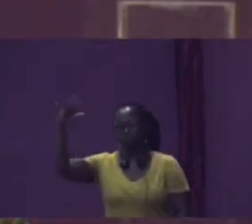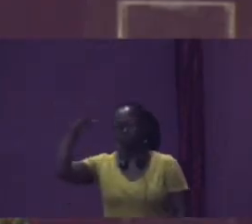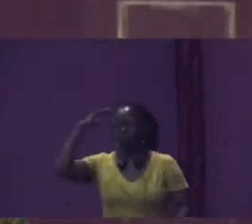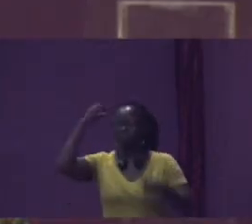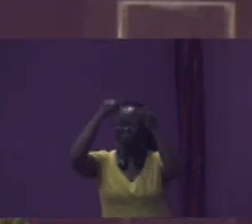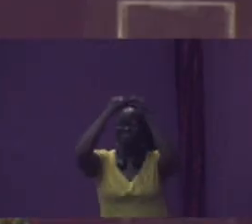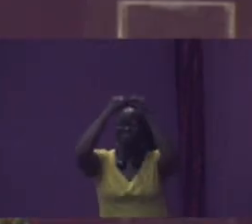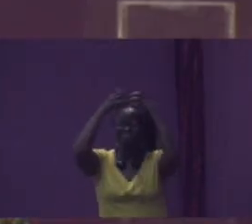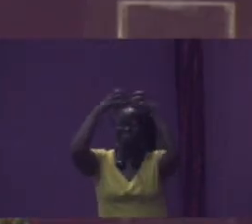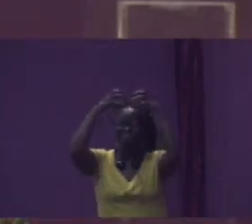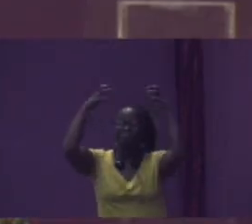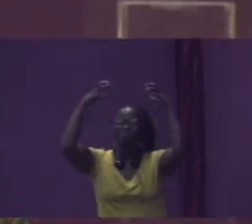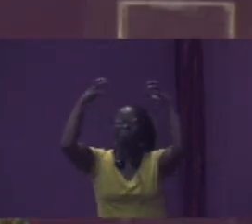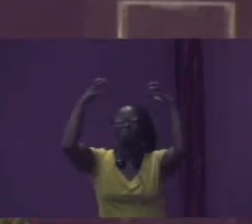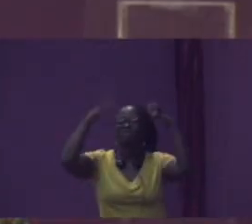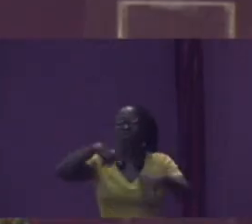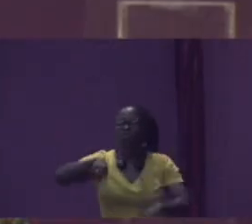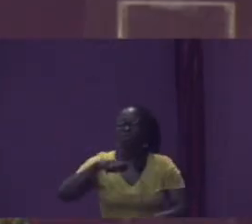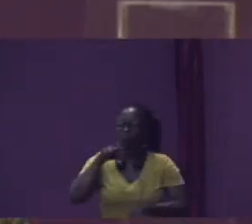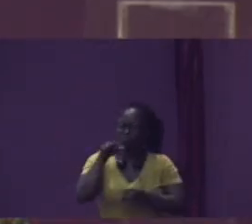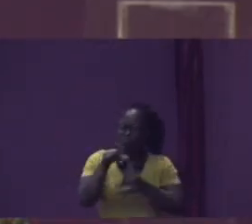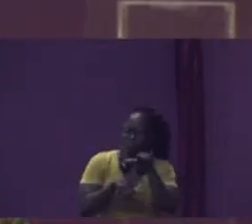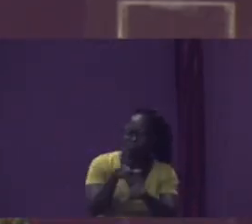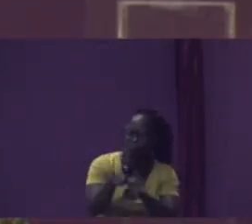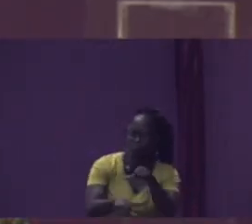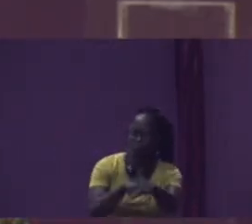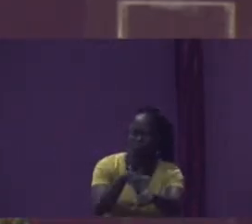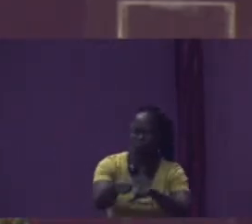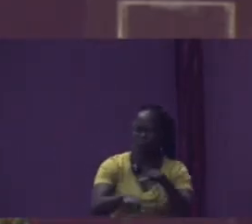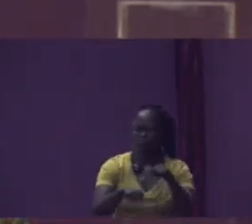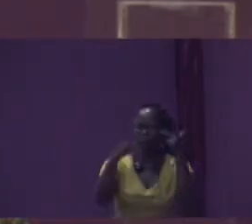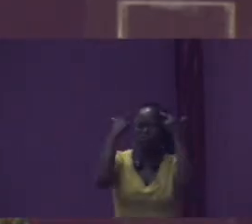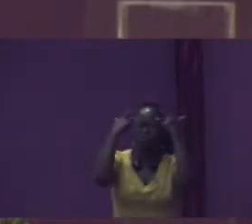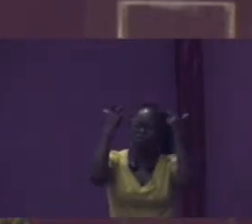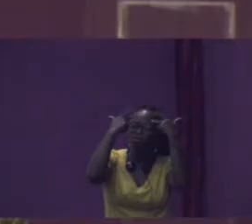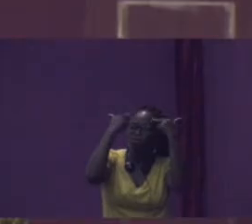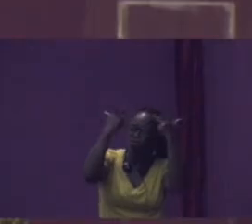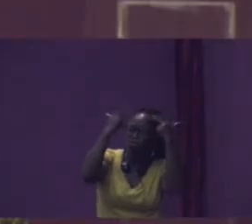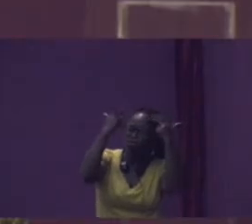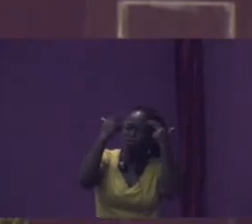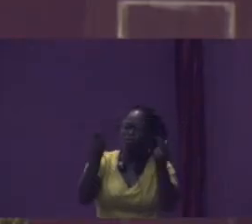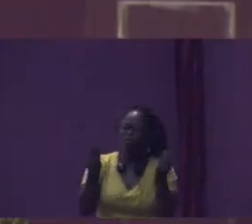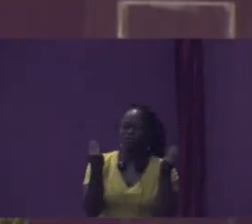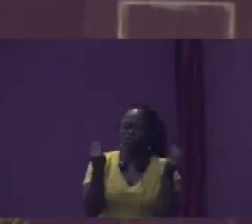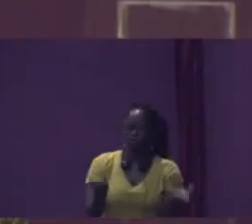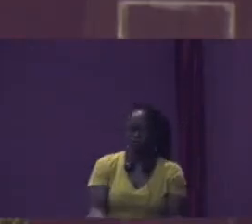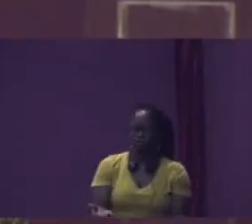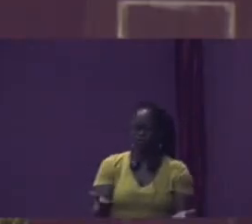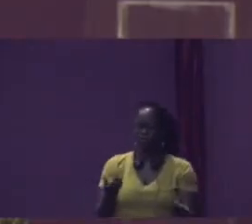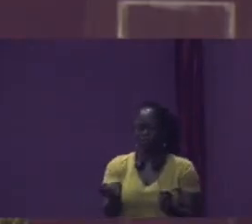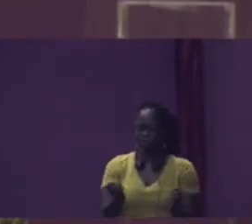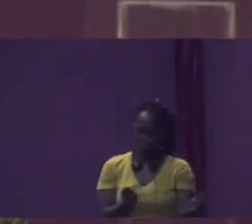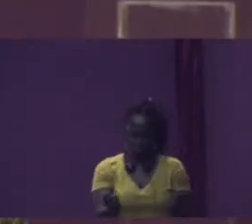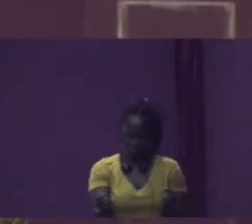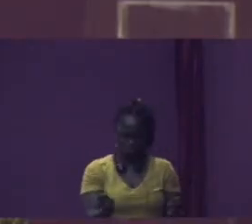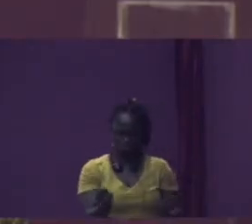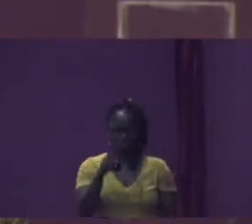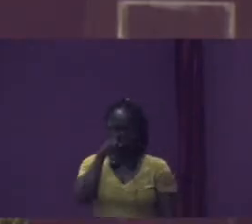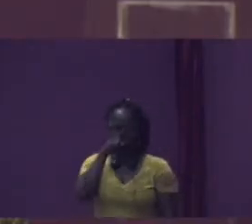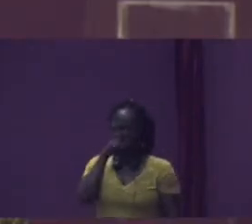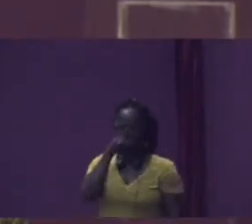nas transformações que essa normalização tem trazido para a economia de riscos na gravidez e